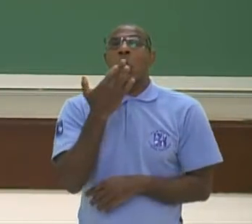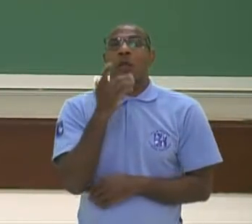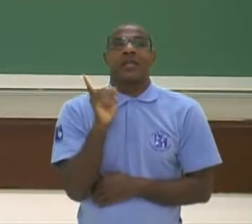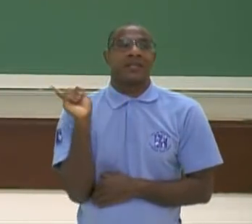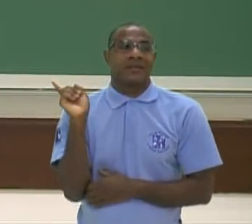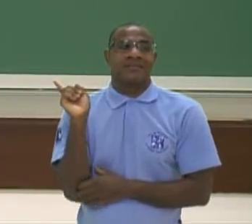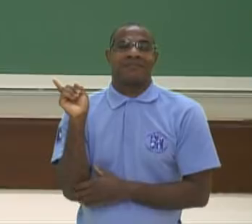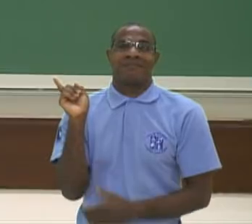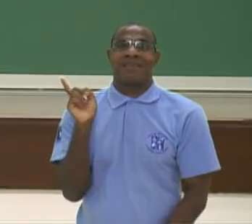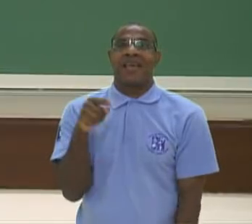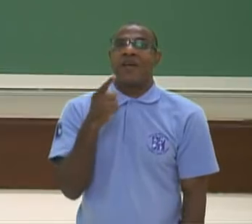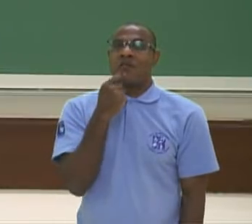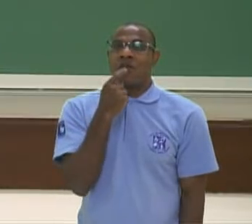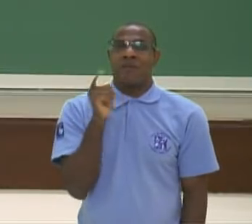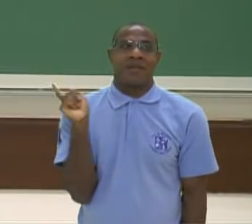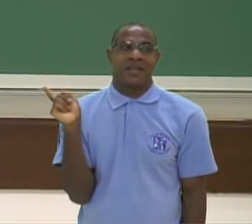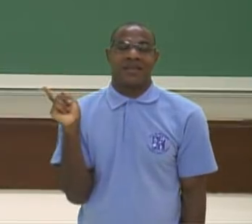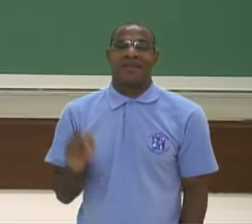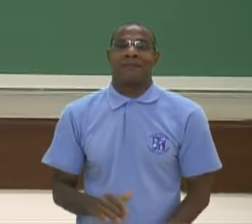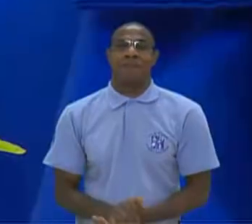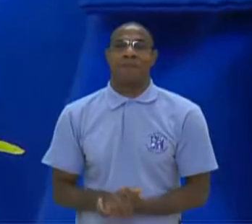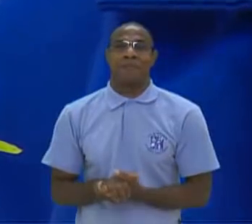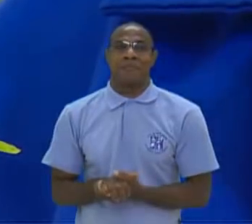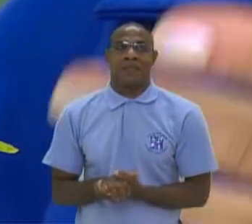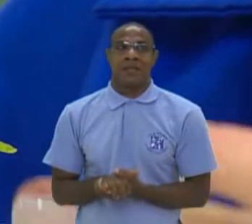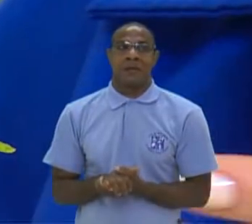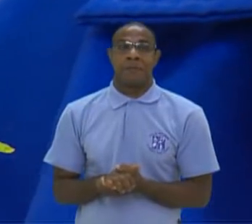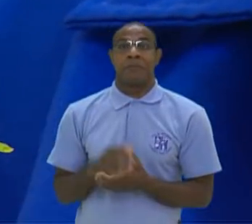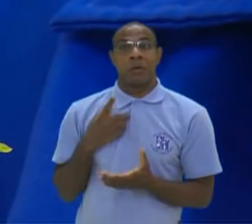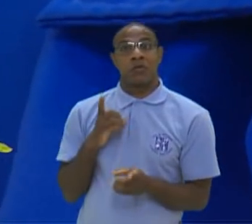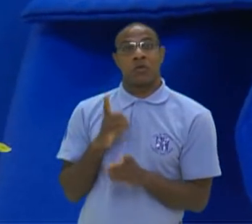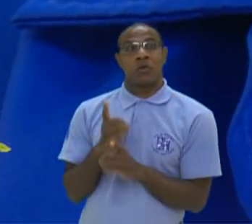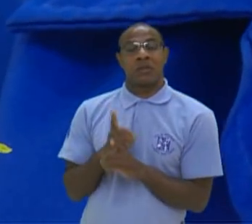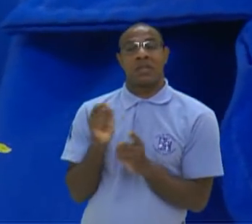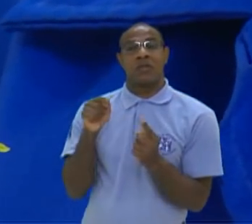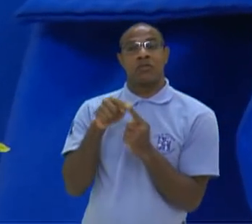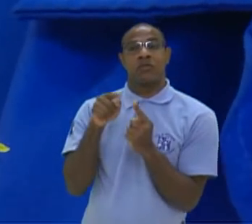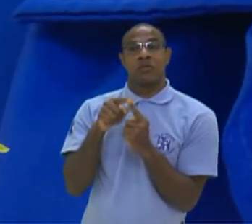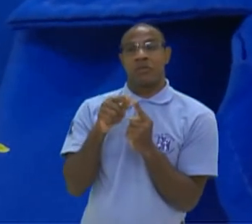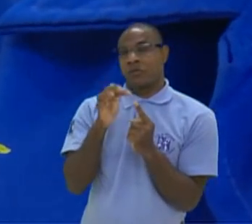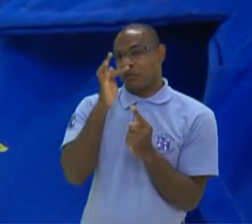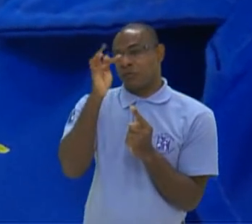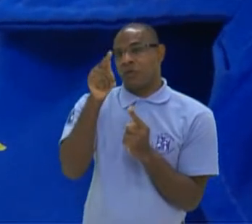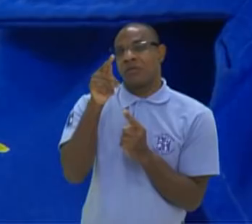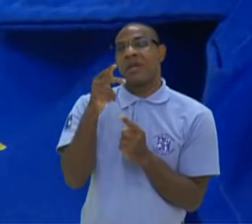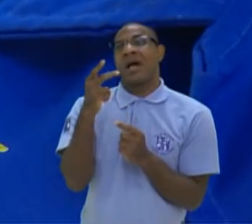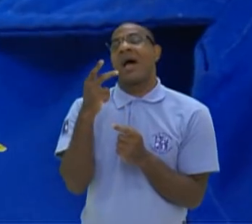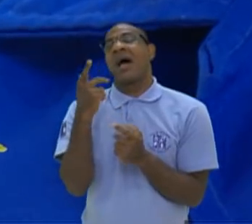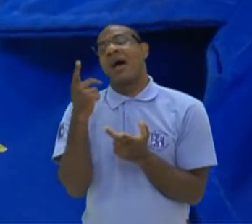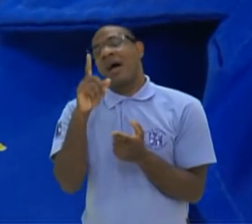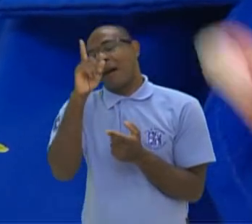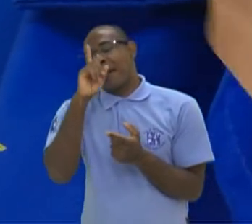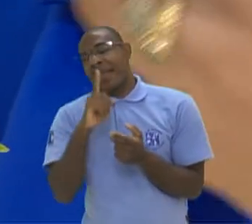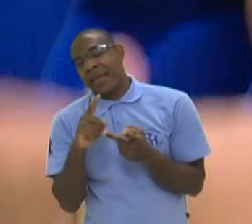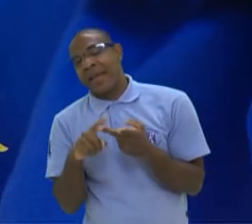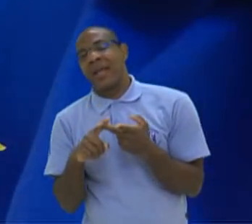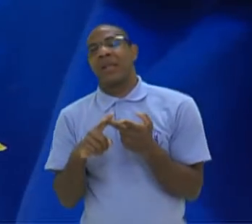que são bem vermelhas. A gente pode encontrar esse tipo de flor com pétalas amarelas,